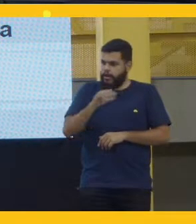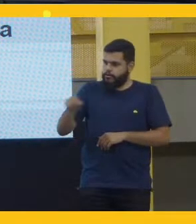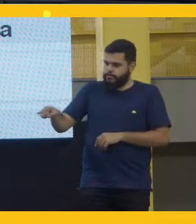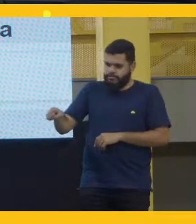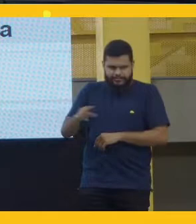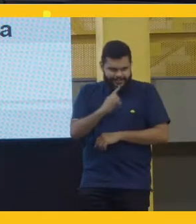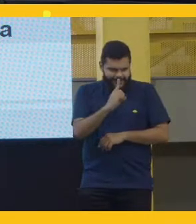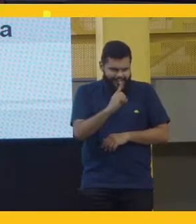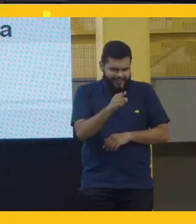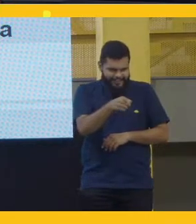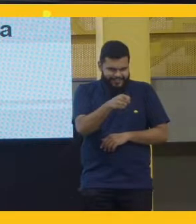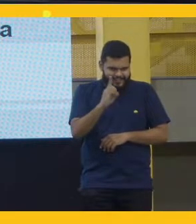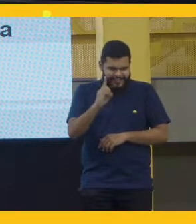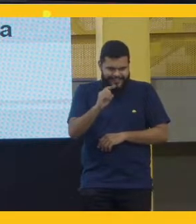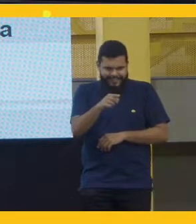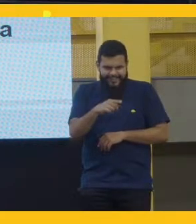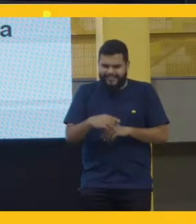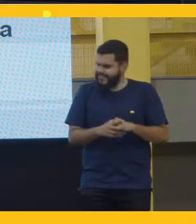O amarelo.